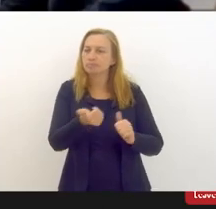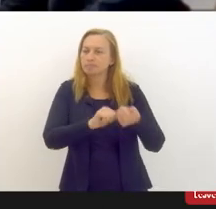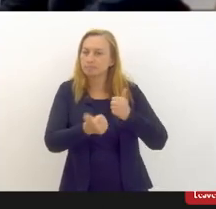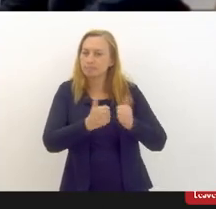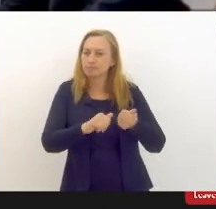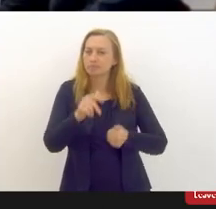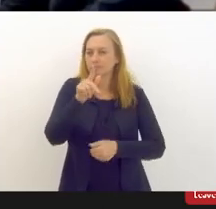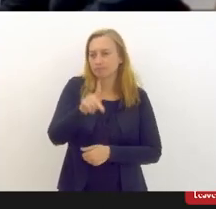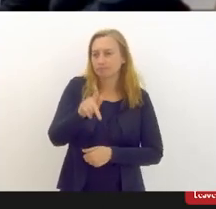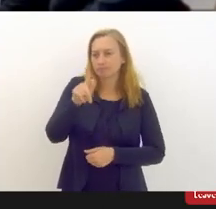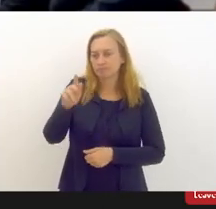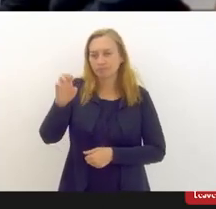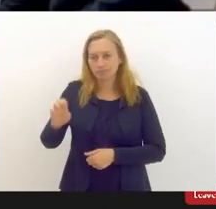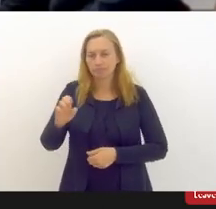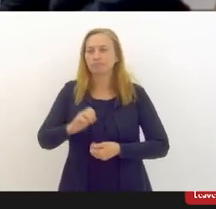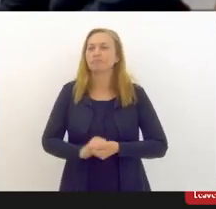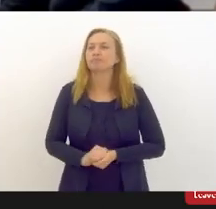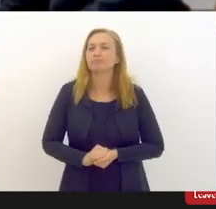PGE.